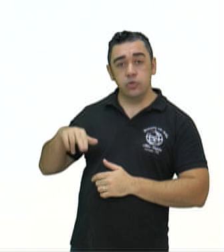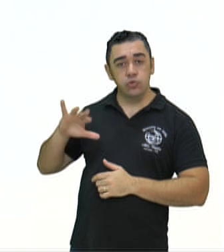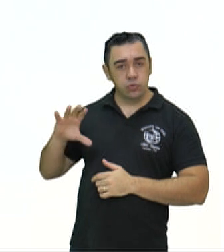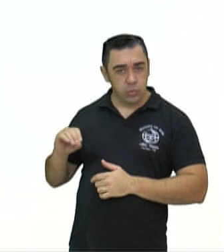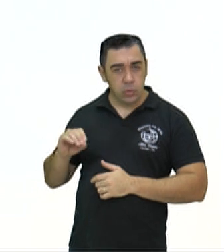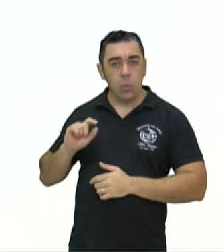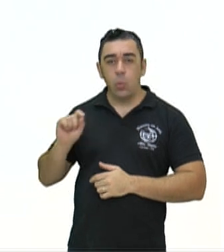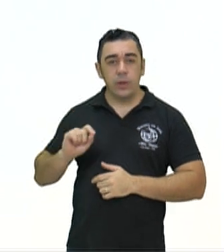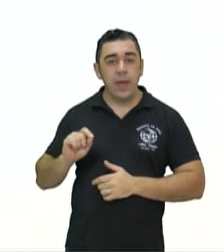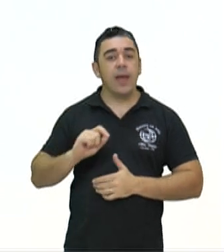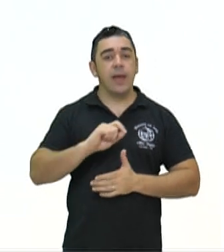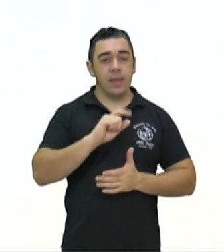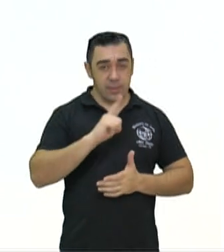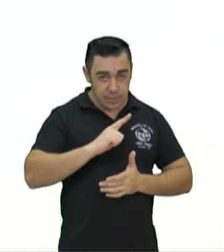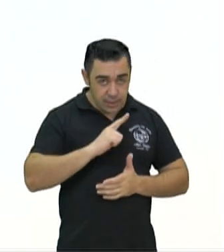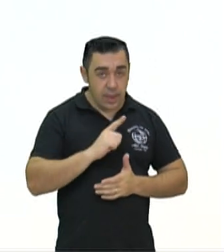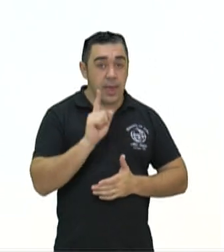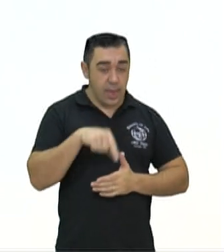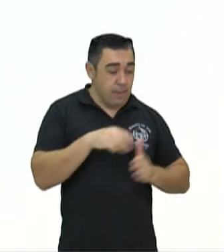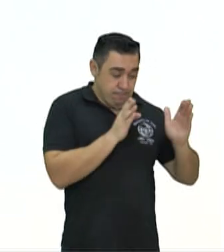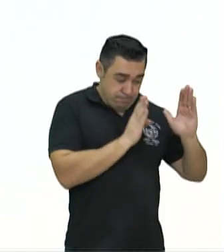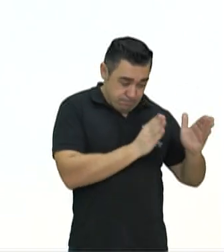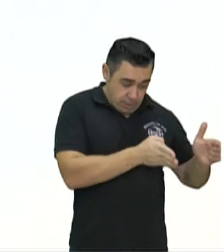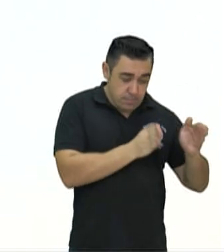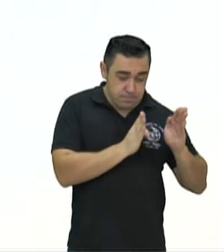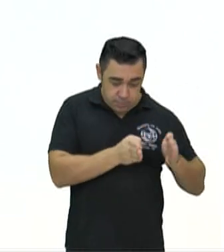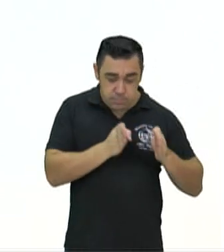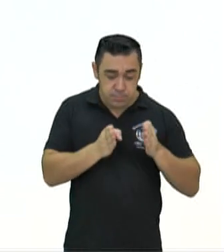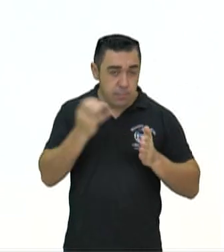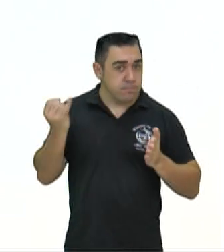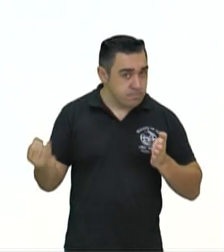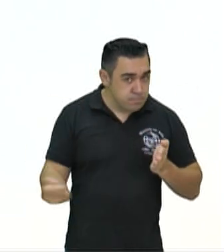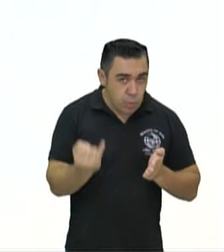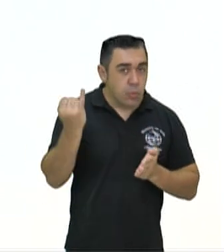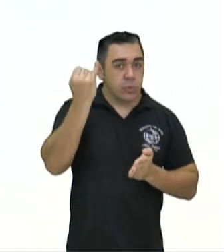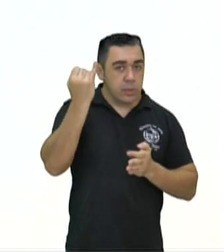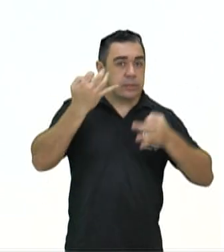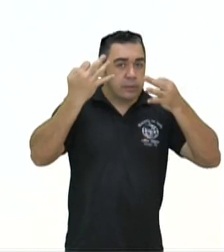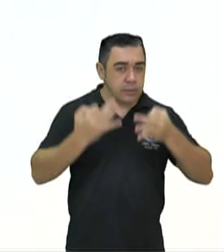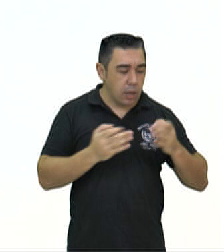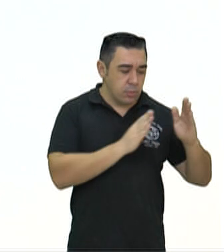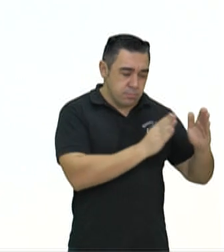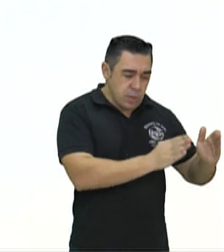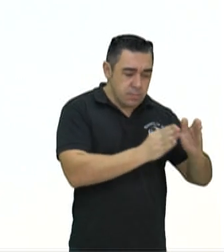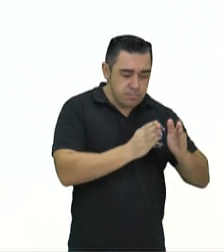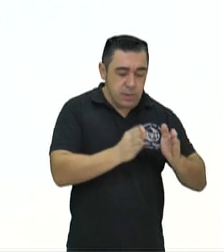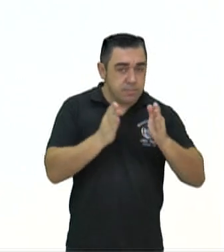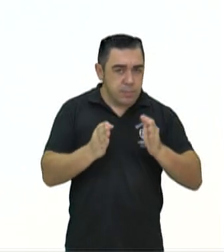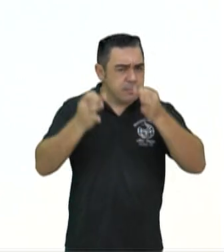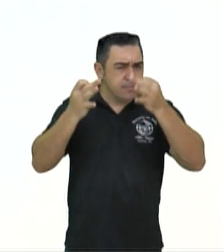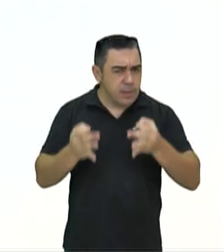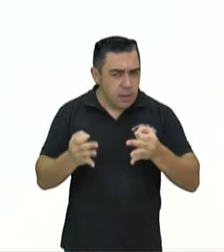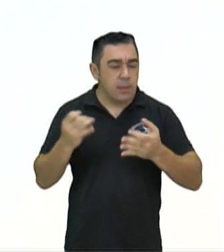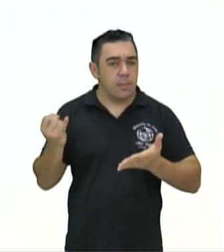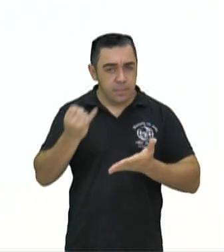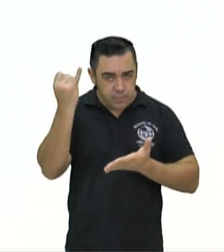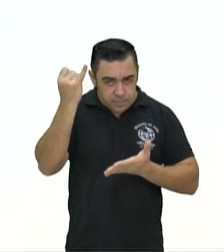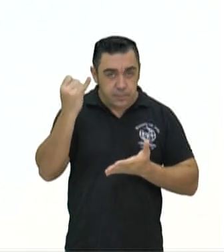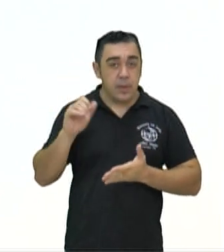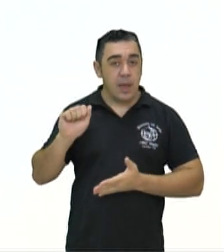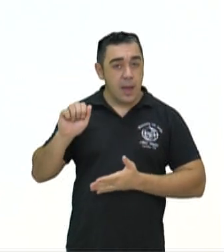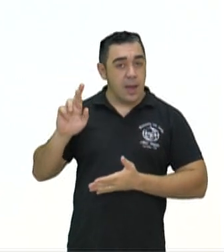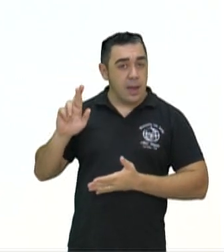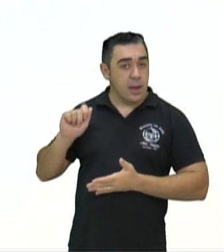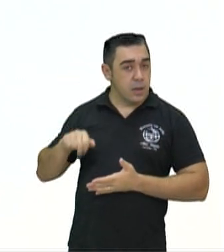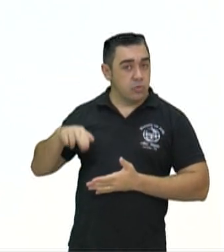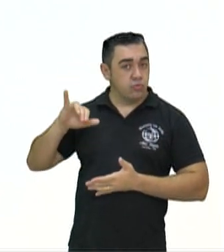tenho exercícios que a ordem importa. Então, a ordem é importante no